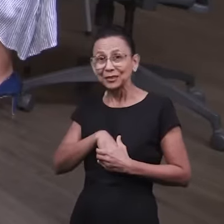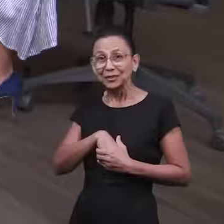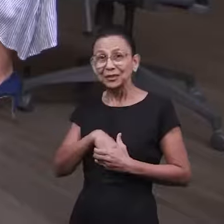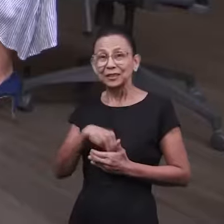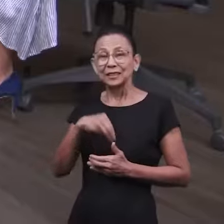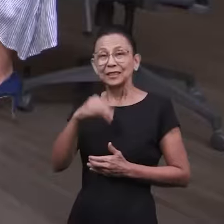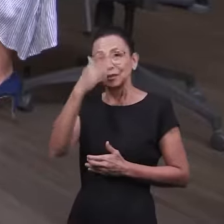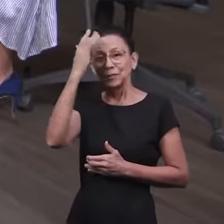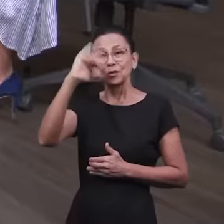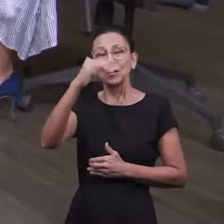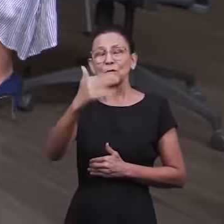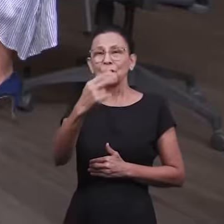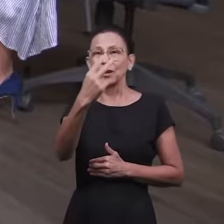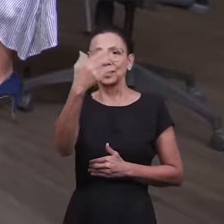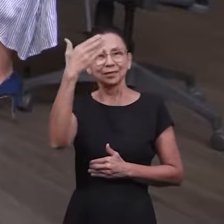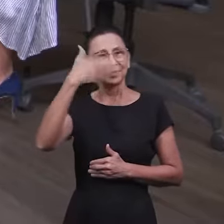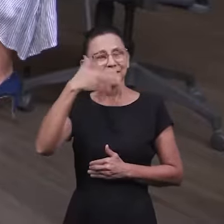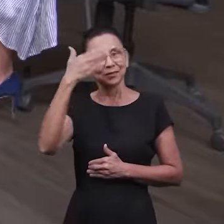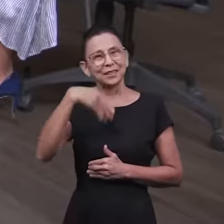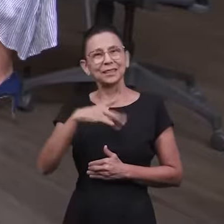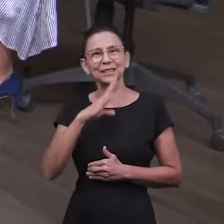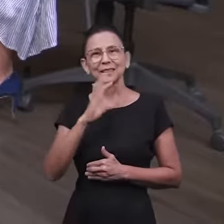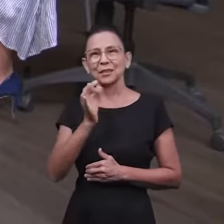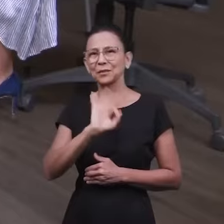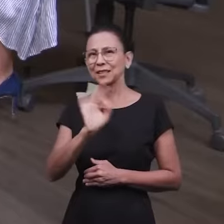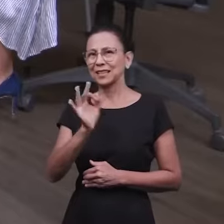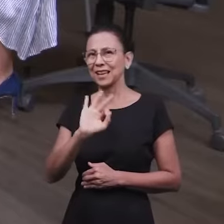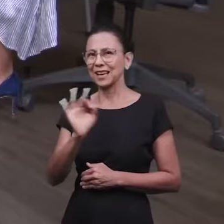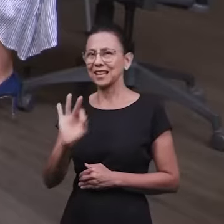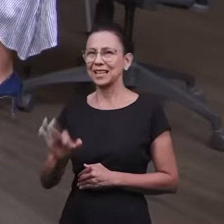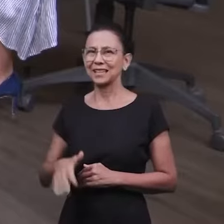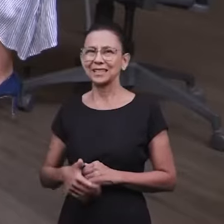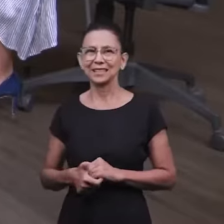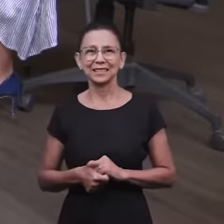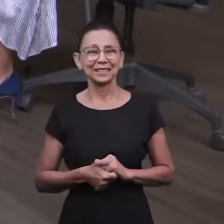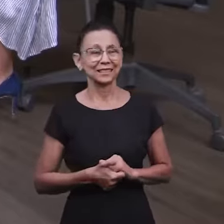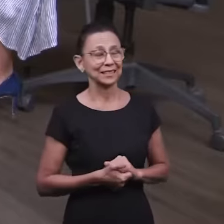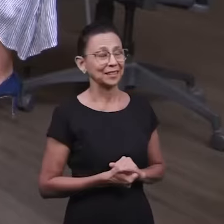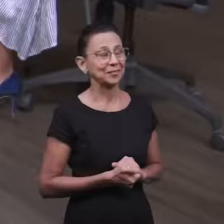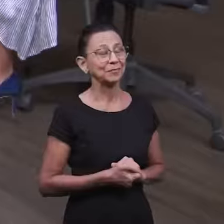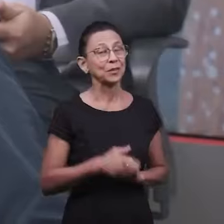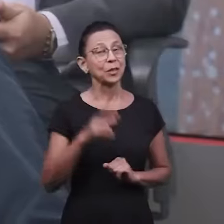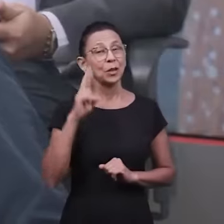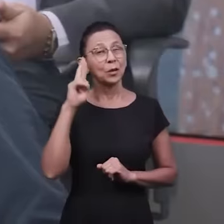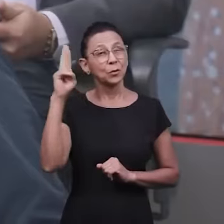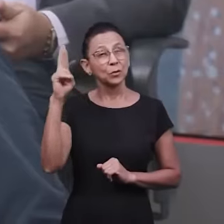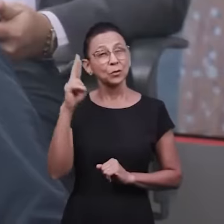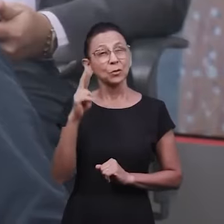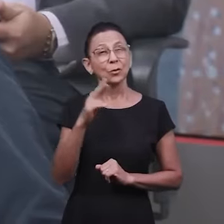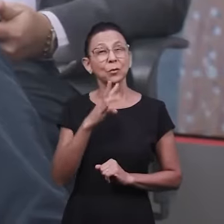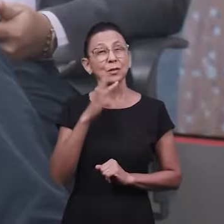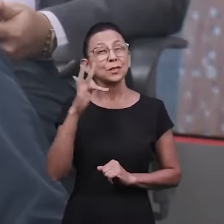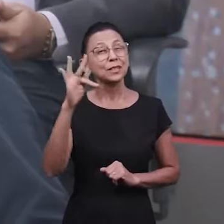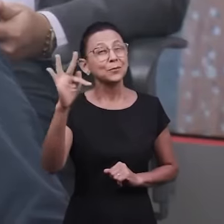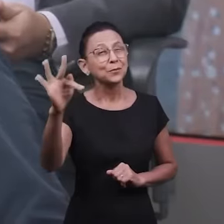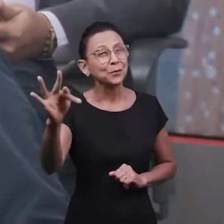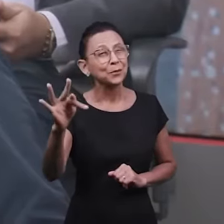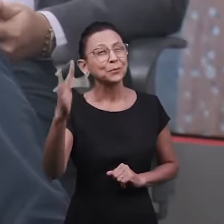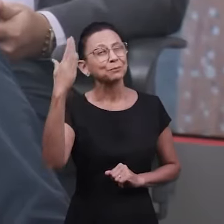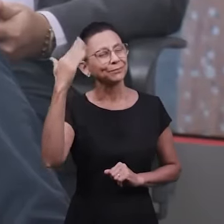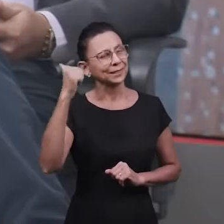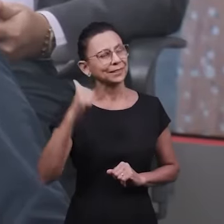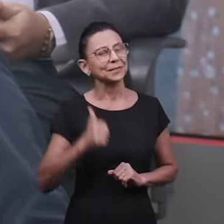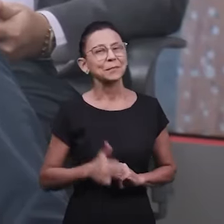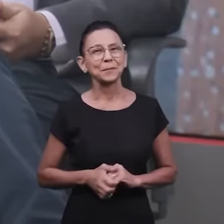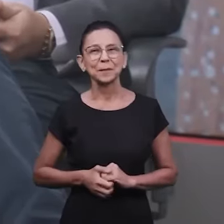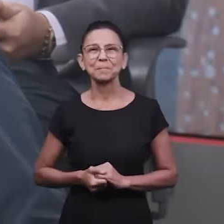harpa. Glória a Deus. Ele vê um violino. Quer dizer, o Senhor ri dos dias futuros, né? Então ele te viu lá longe, falou,